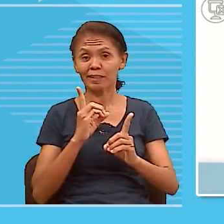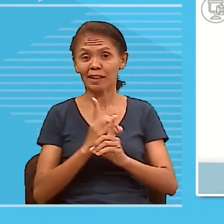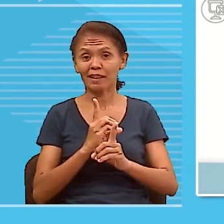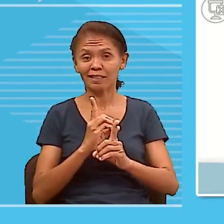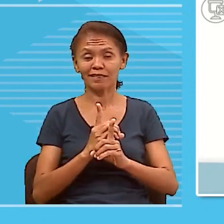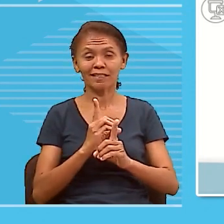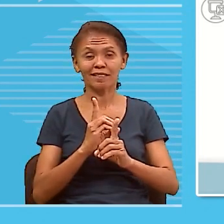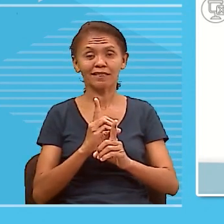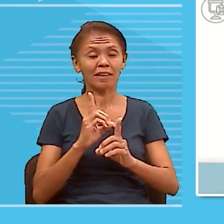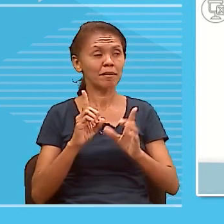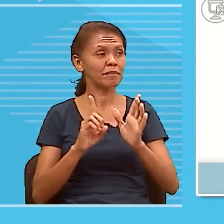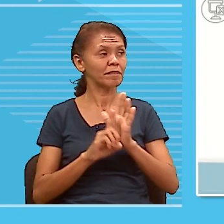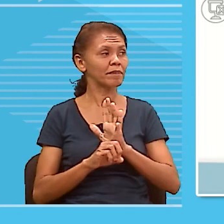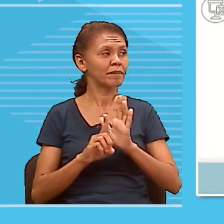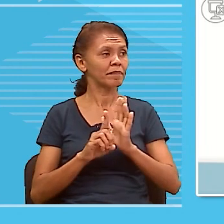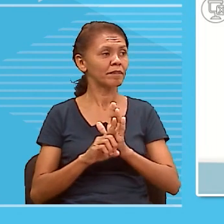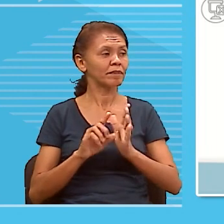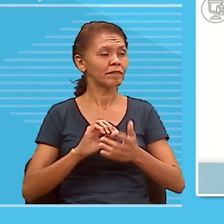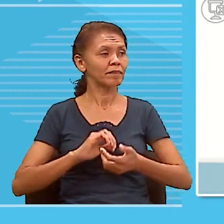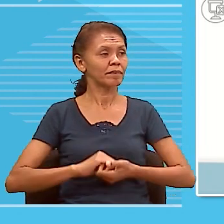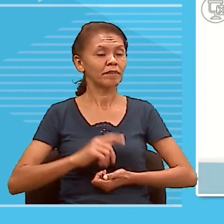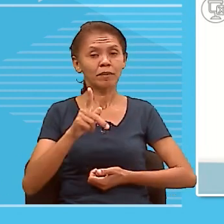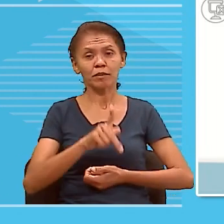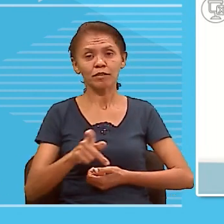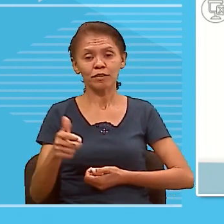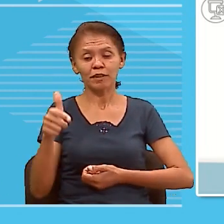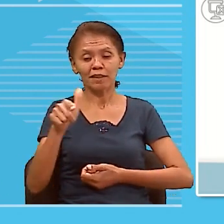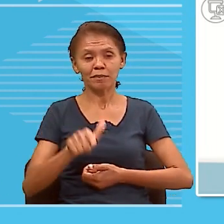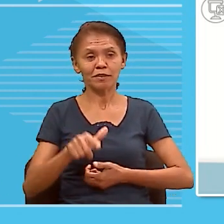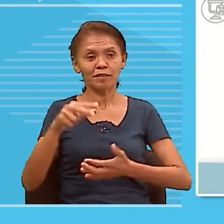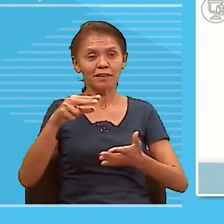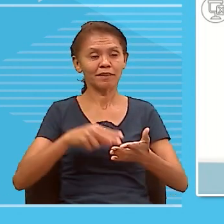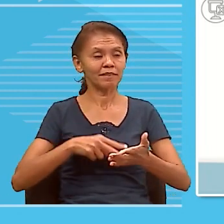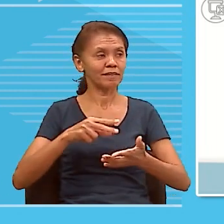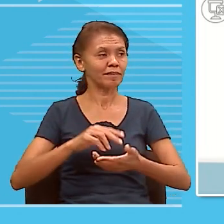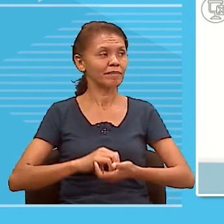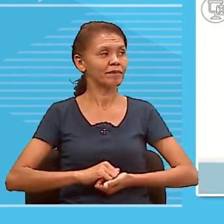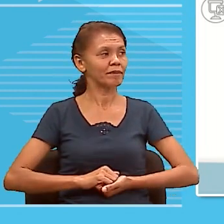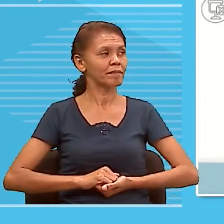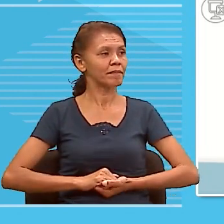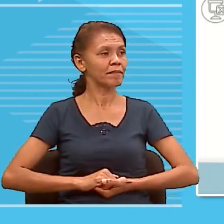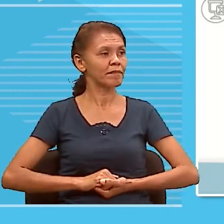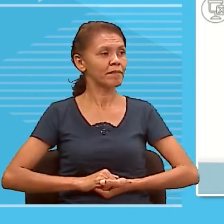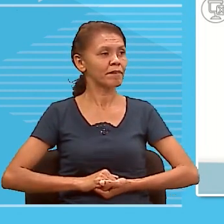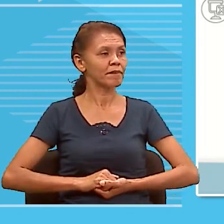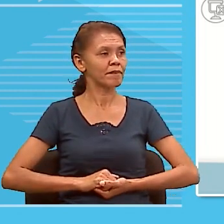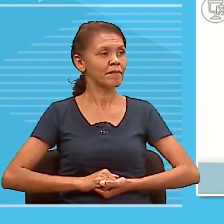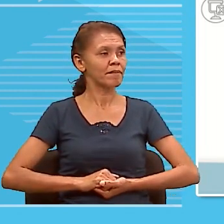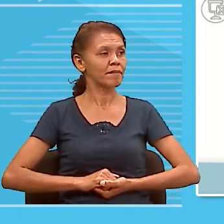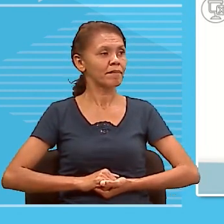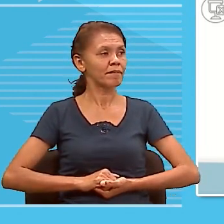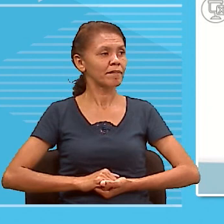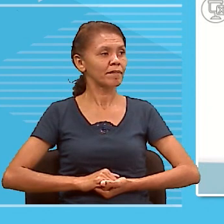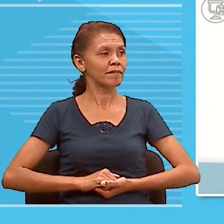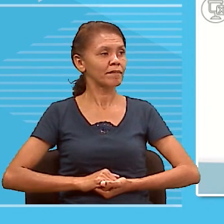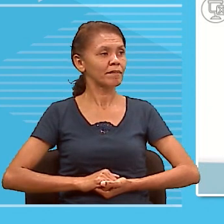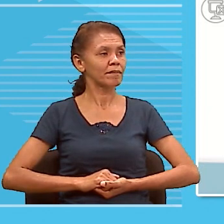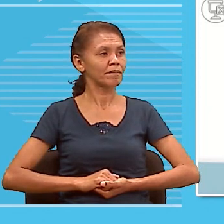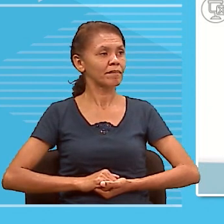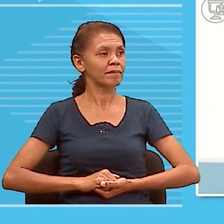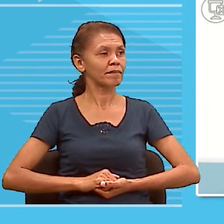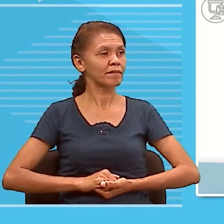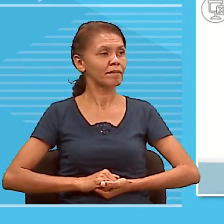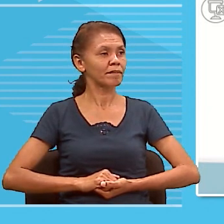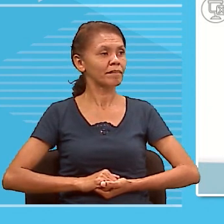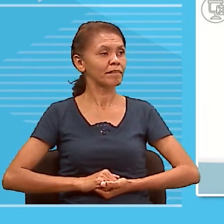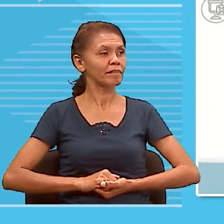o vento batendo nas cortinas que ela mesma cortada lembrava de que se quisesse podia parar e enxugar a testa olhando o calmo Horizonte